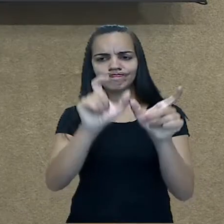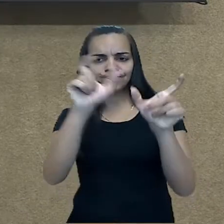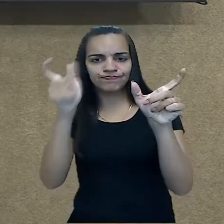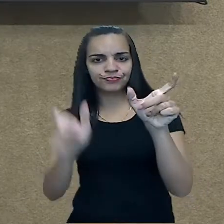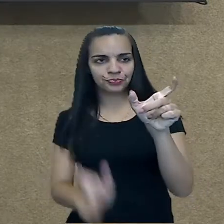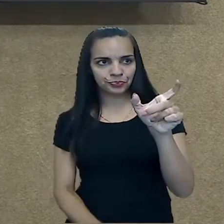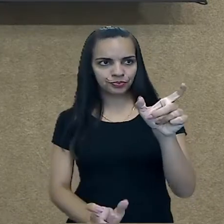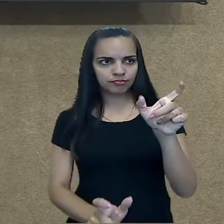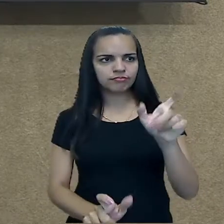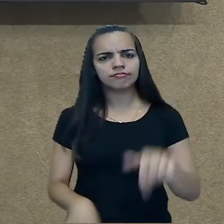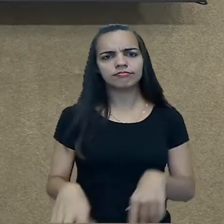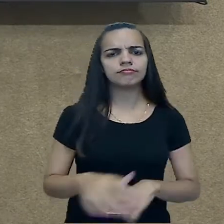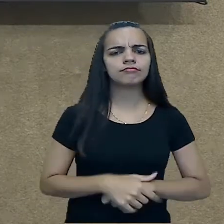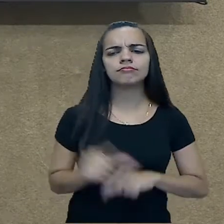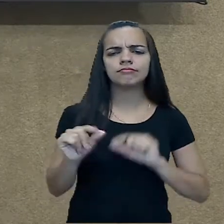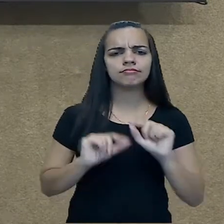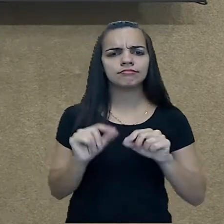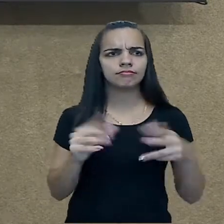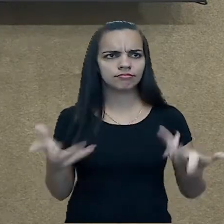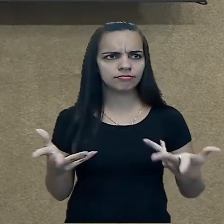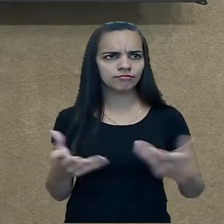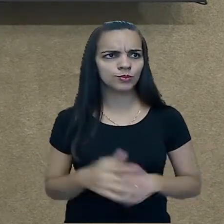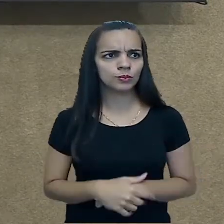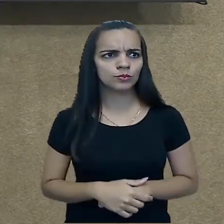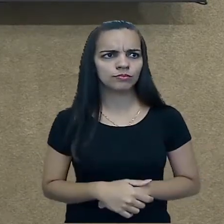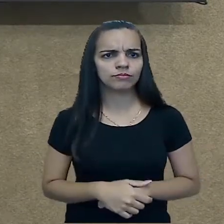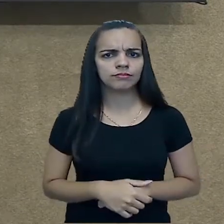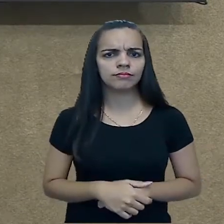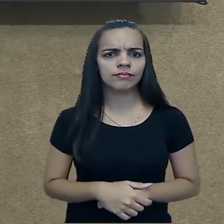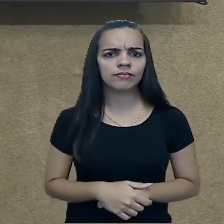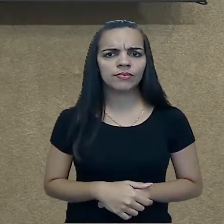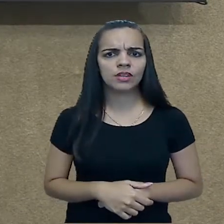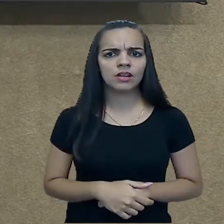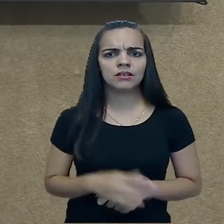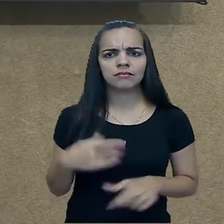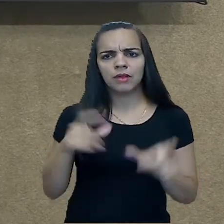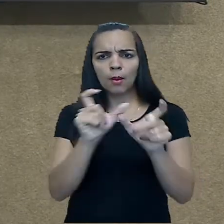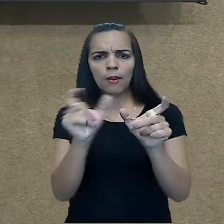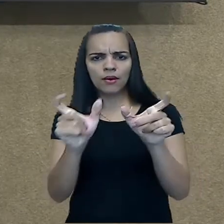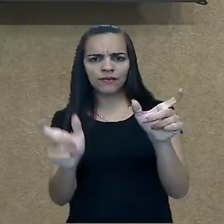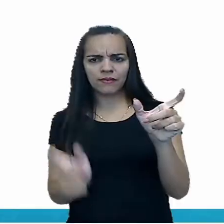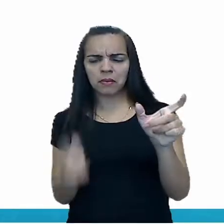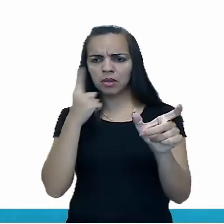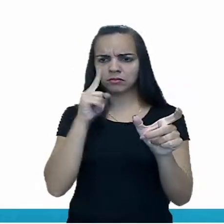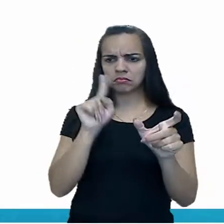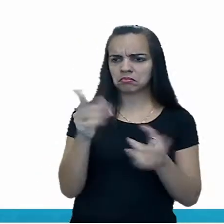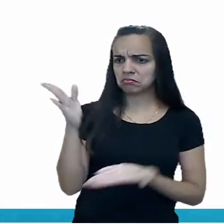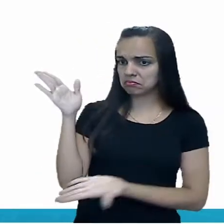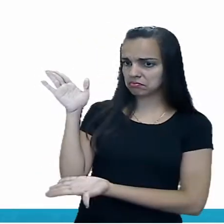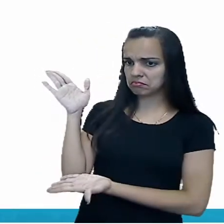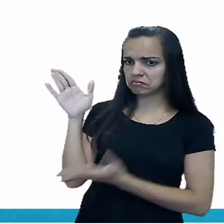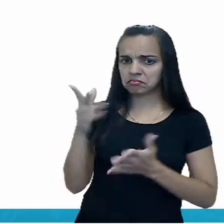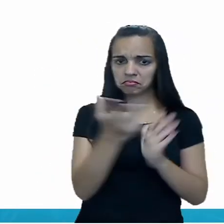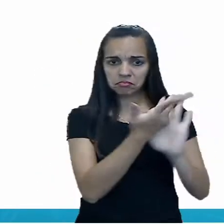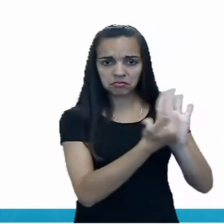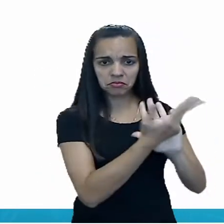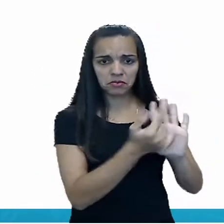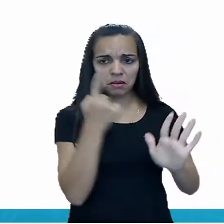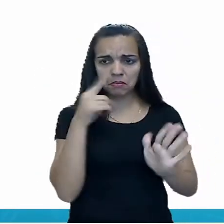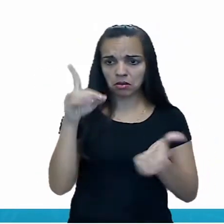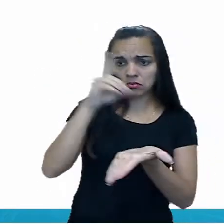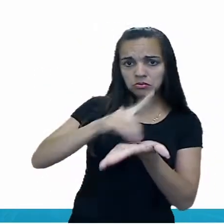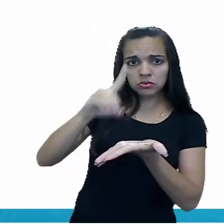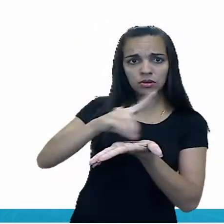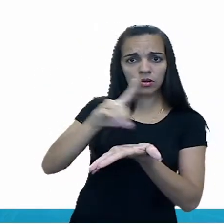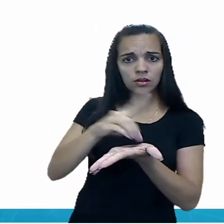verbete. Iniciaremos com verbete. O verbete, verbete é essa imagem aqui. Abriu o dicionário, viu o verbete.